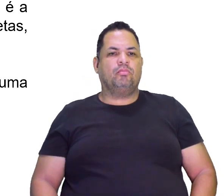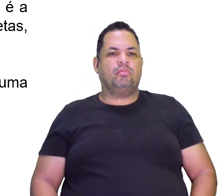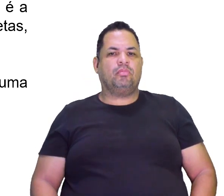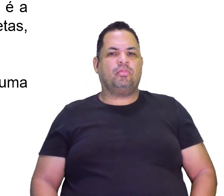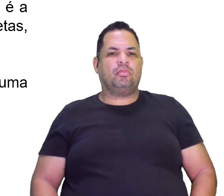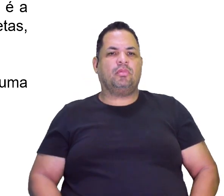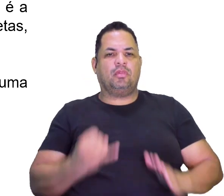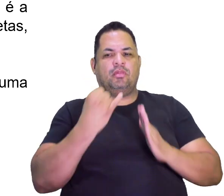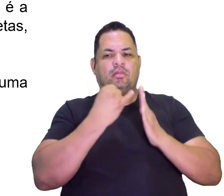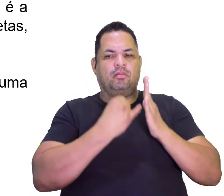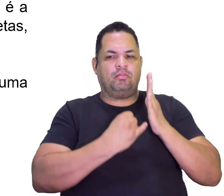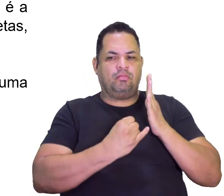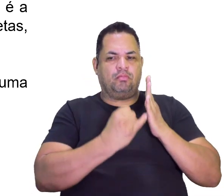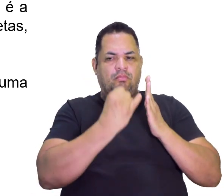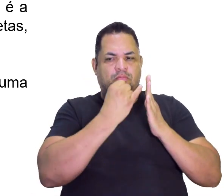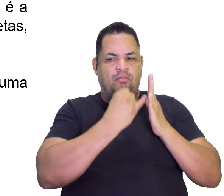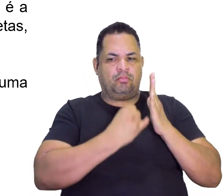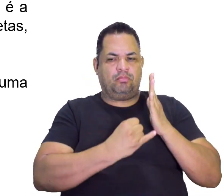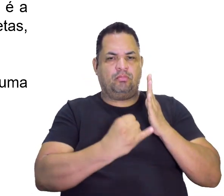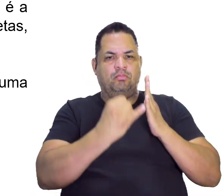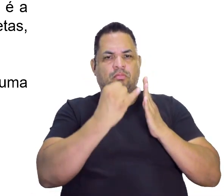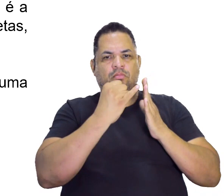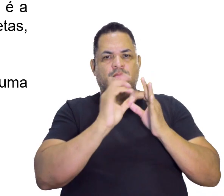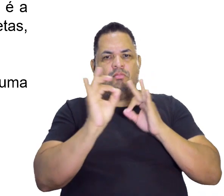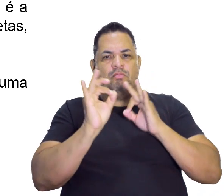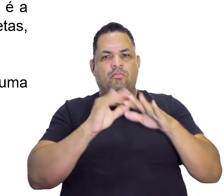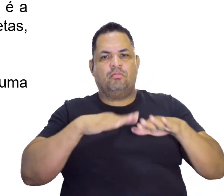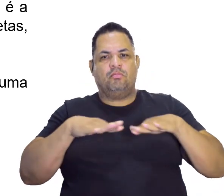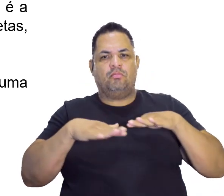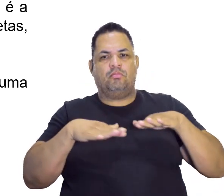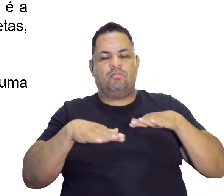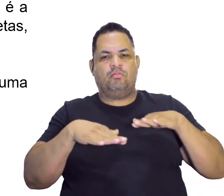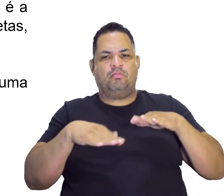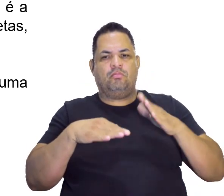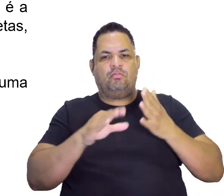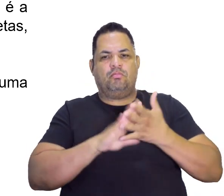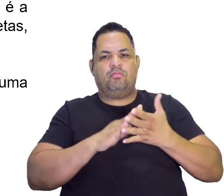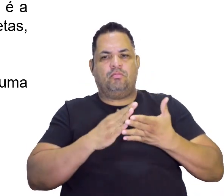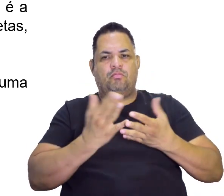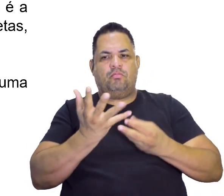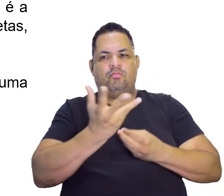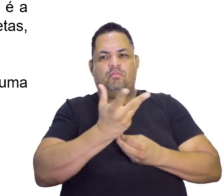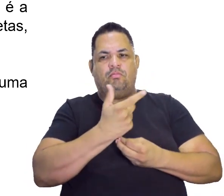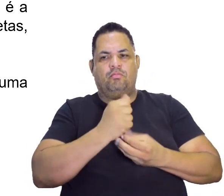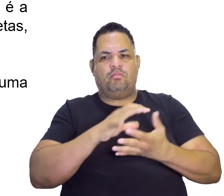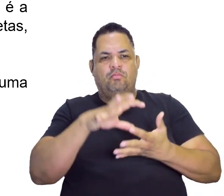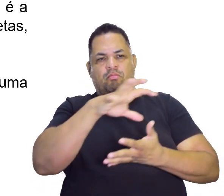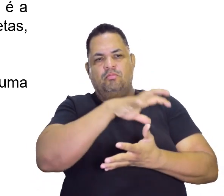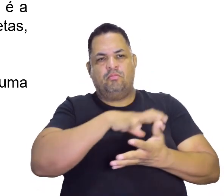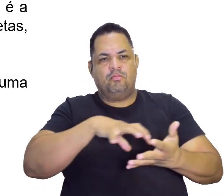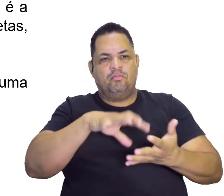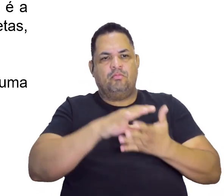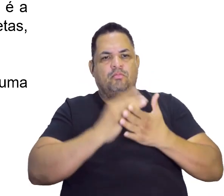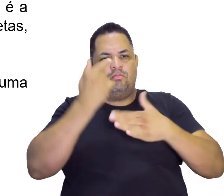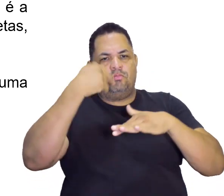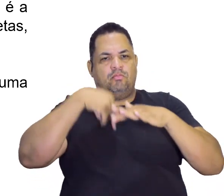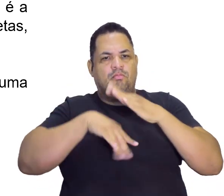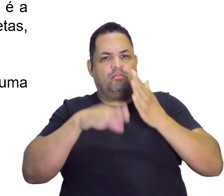Então, o impressionismo foi um movimento artístico que